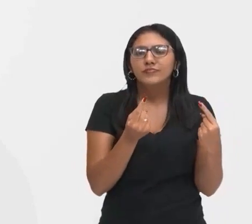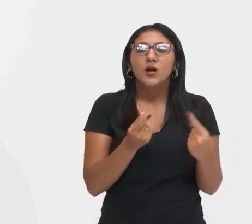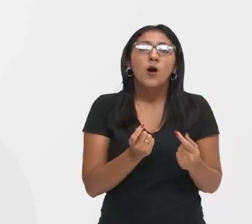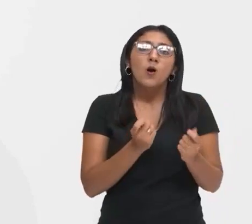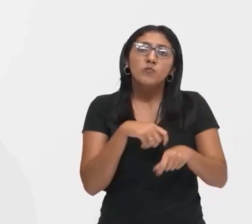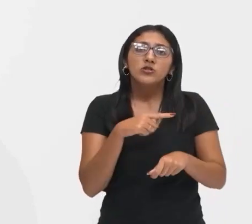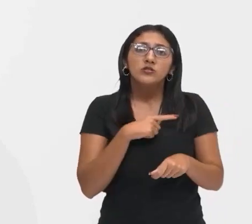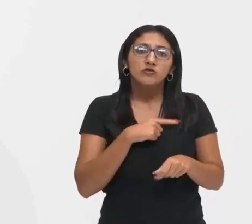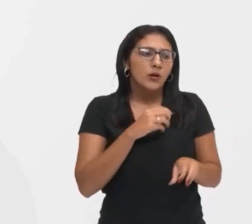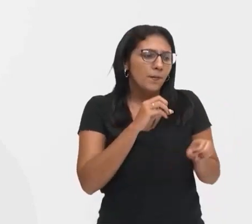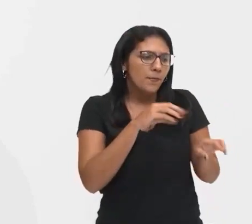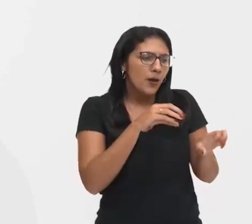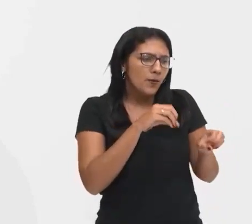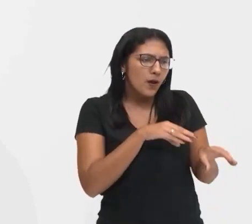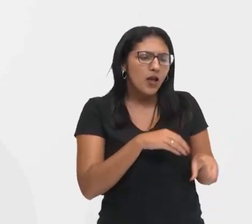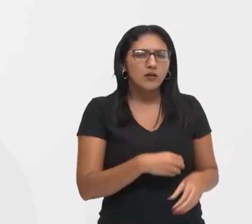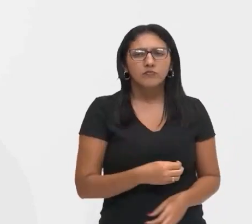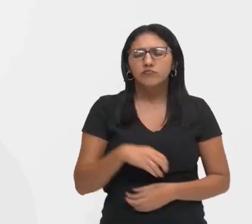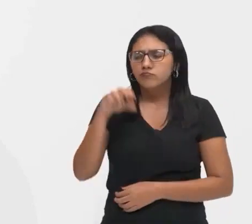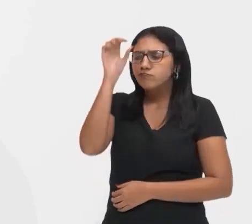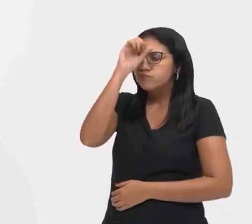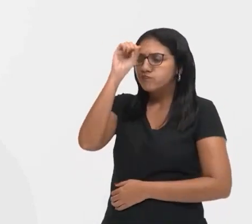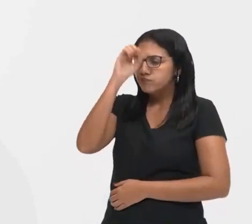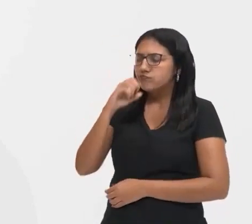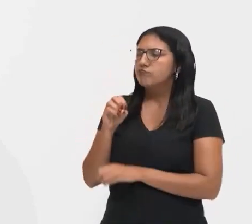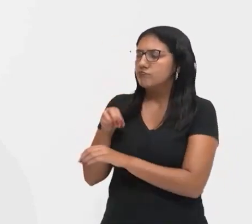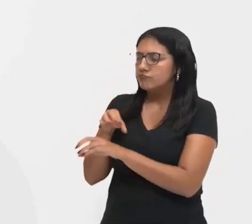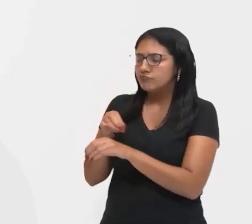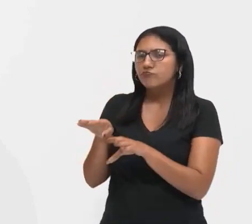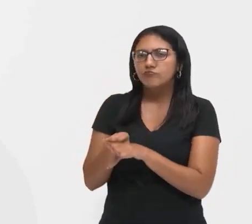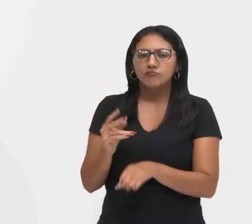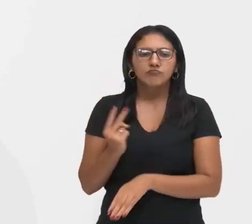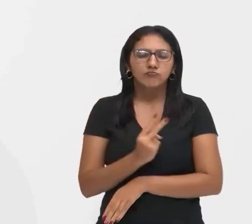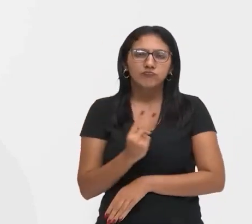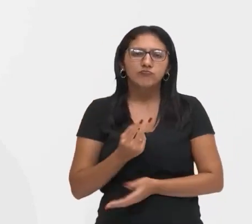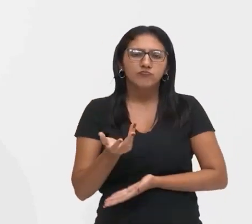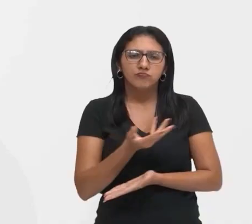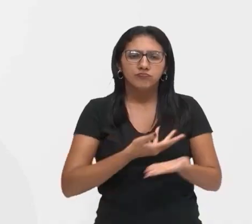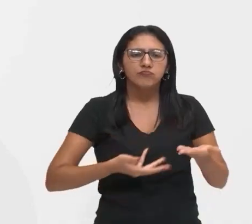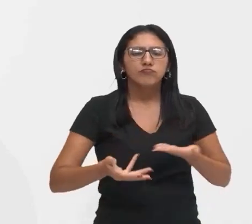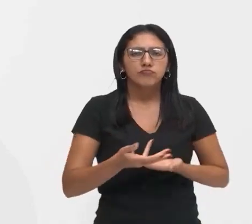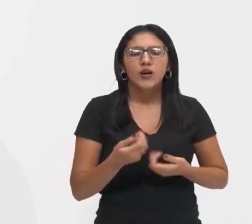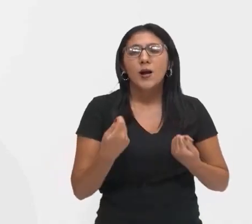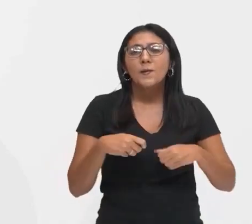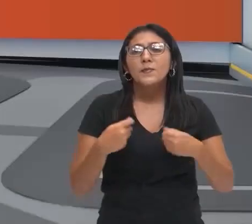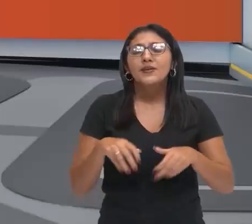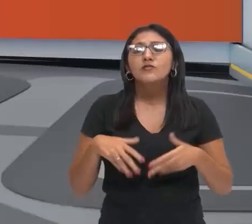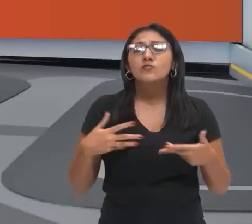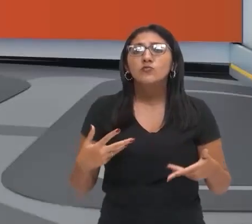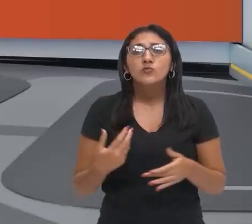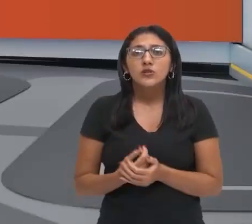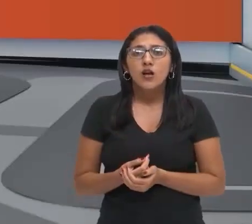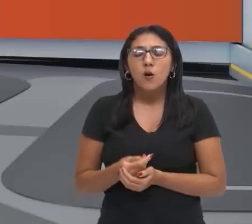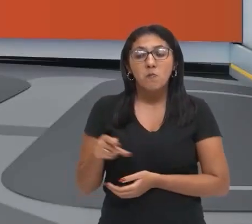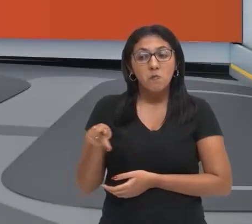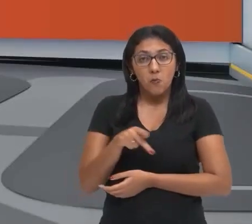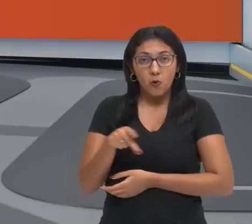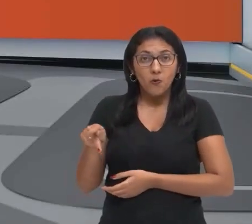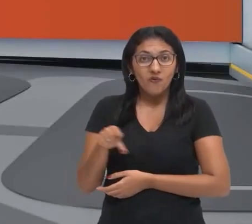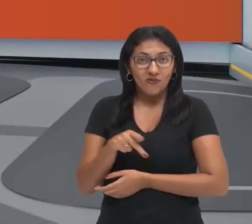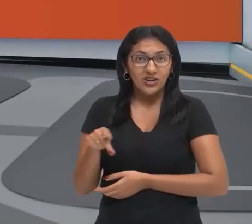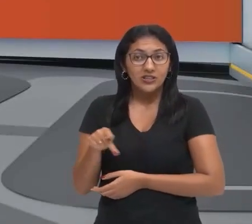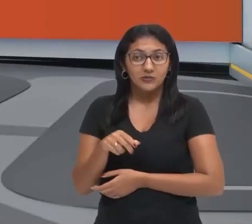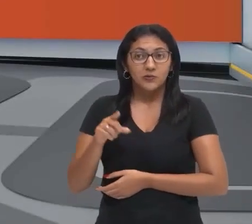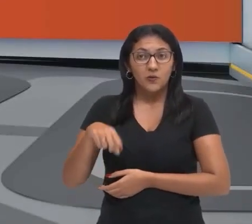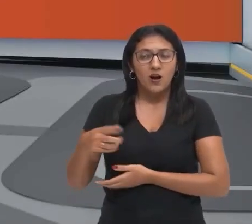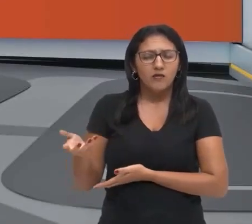possam ensinar um ao outro. E isso requer o quê? Que o professor, né, o mediador